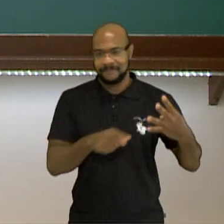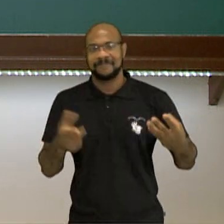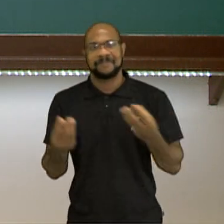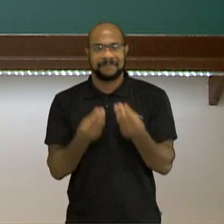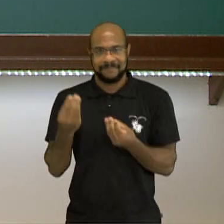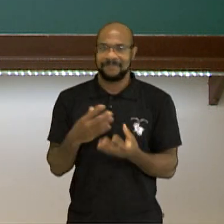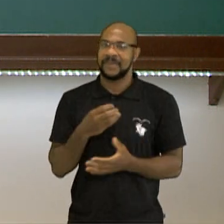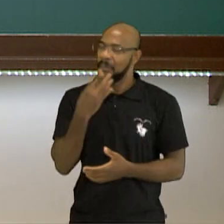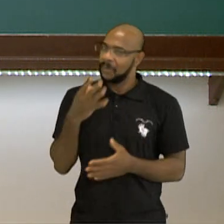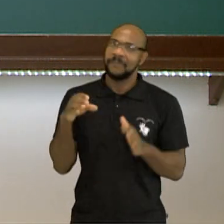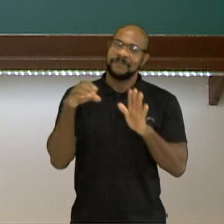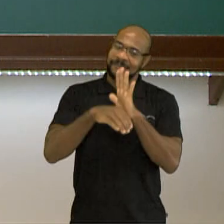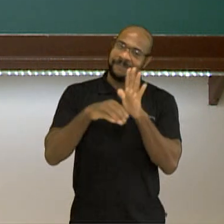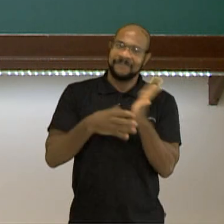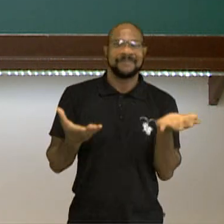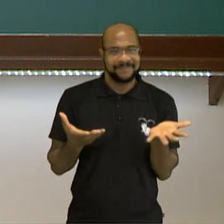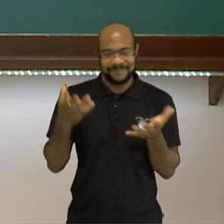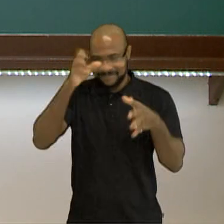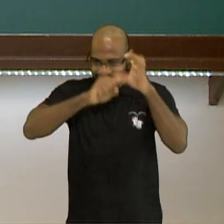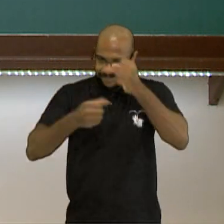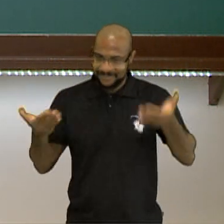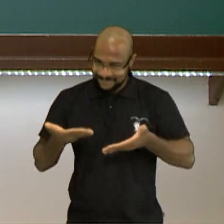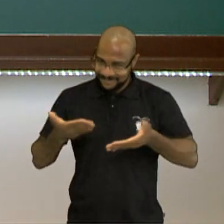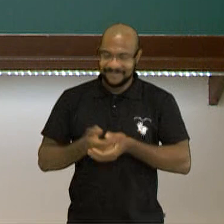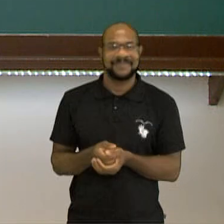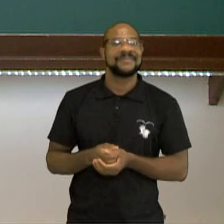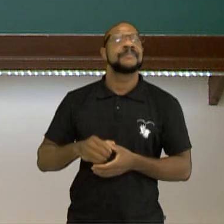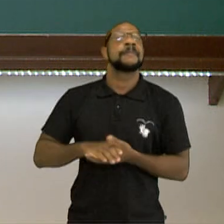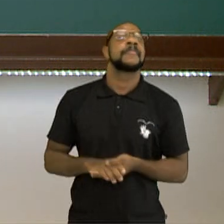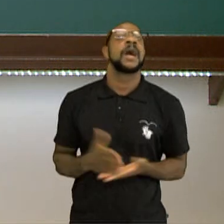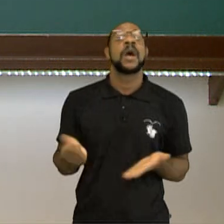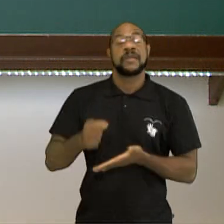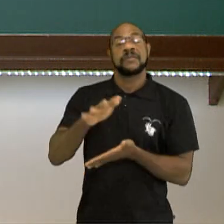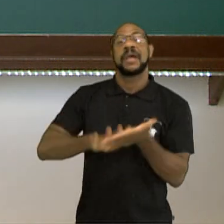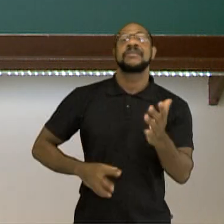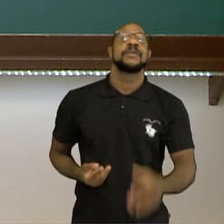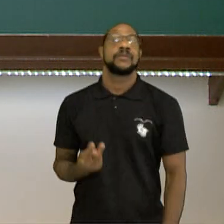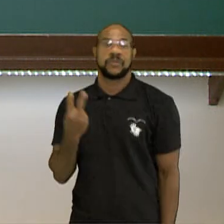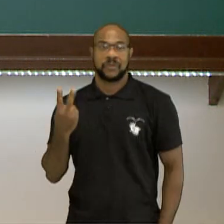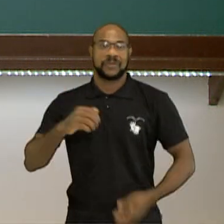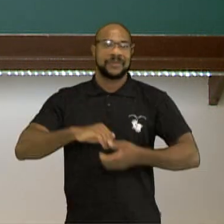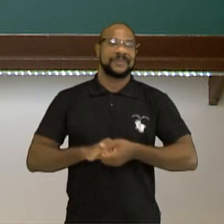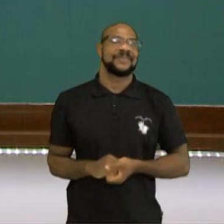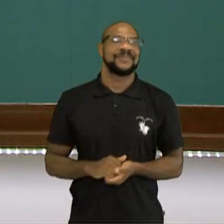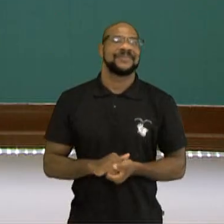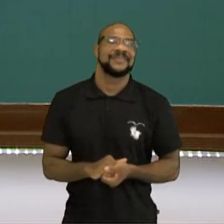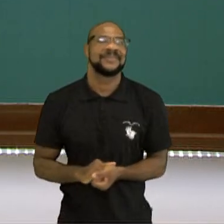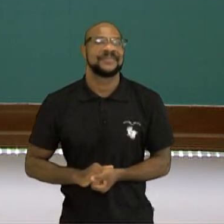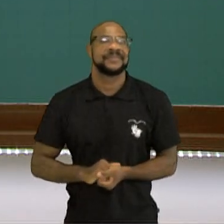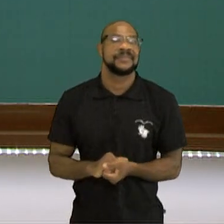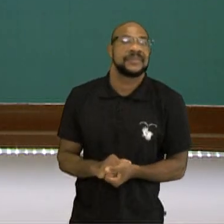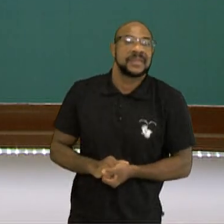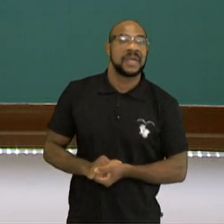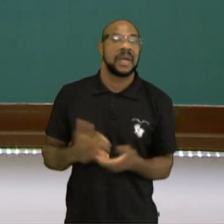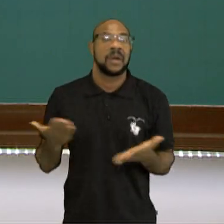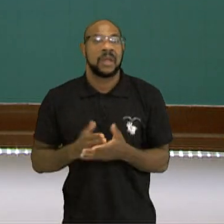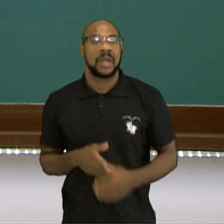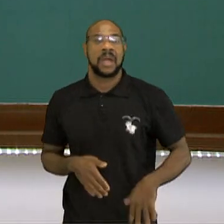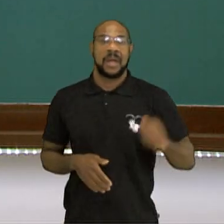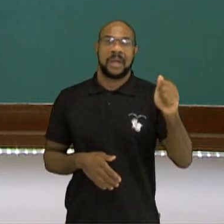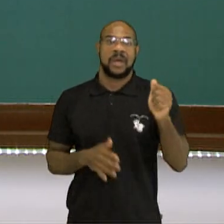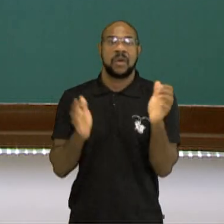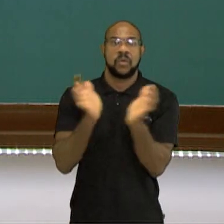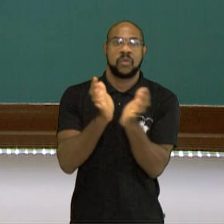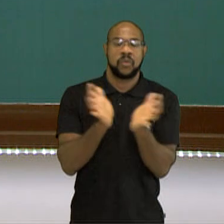está aprendendo? Bora para frente. Exercício 2. Hoje é uma aula de exercício. Seja A, o conjunto